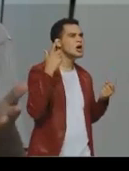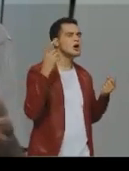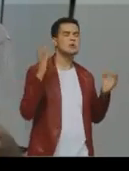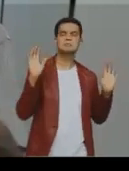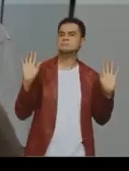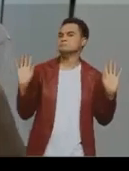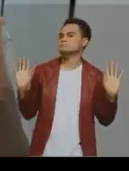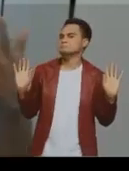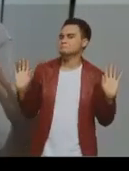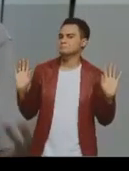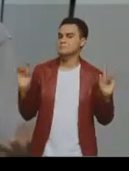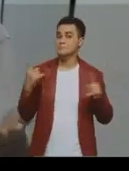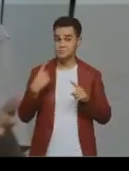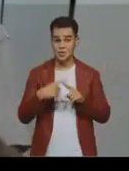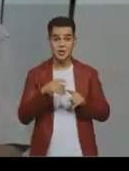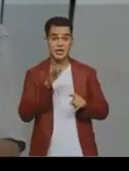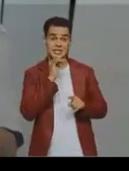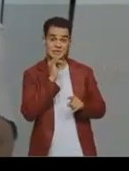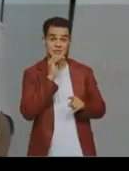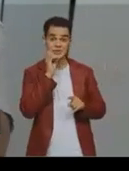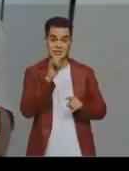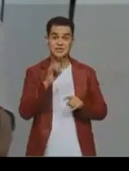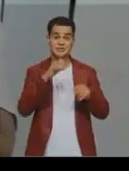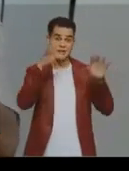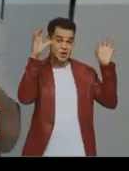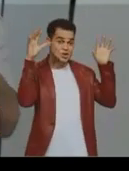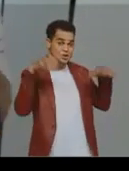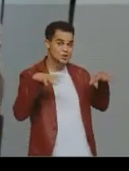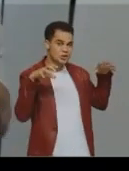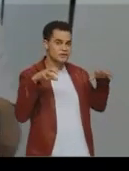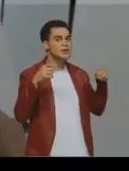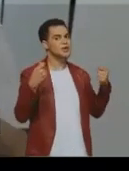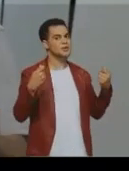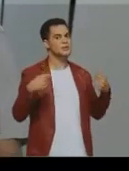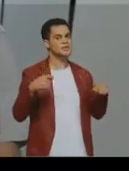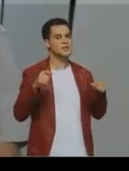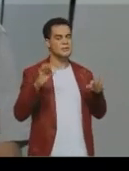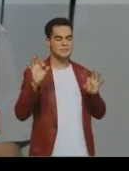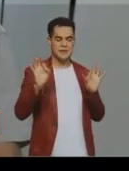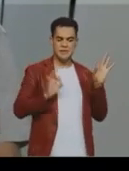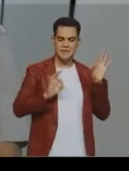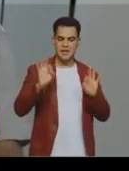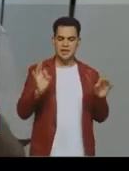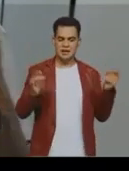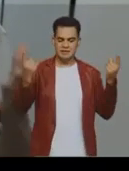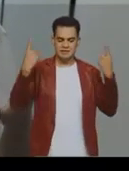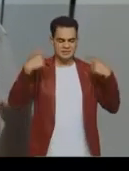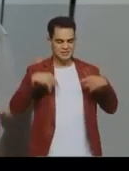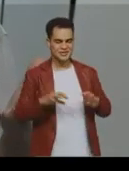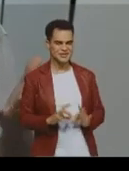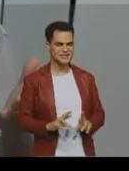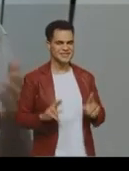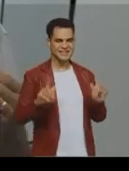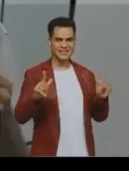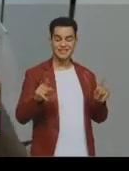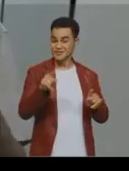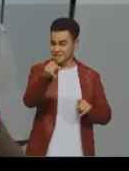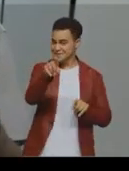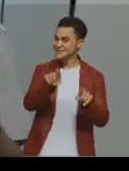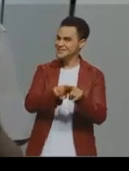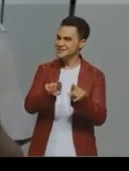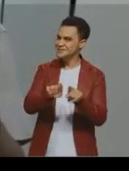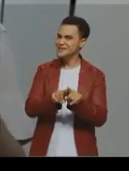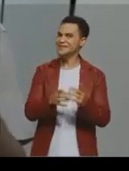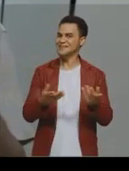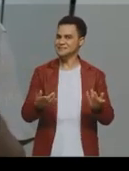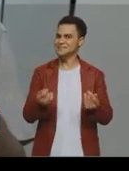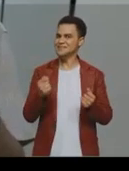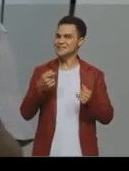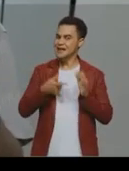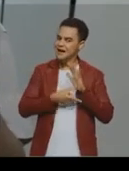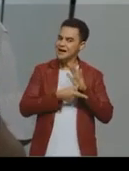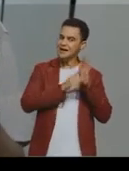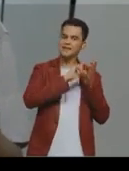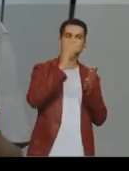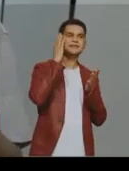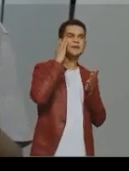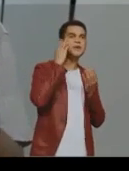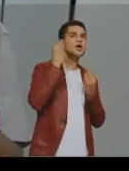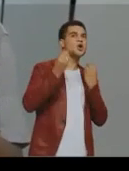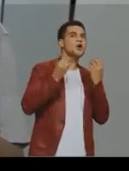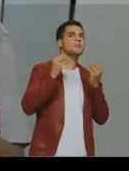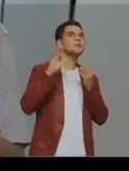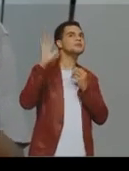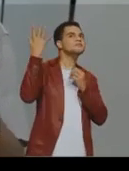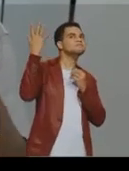estiver chovendo, eu vou ter que me preparar para vir para o trabalho. Vocês também, imagino. Então, a meteorologia ela